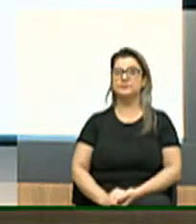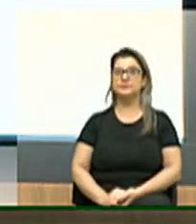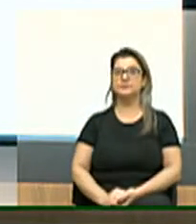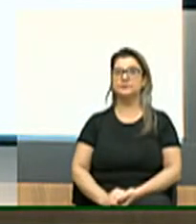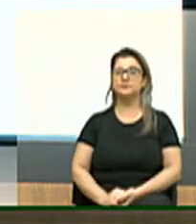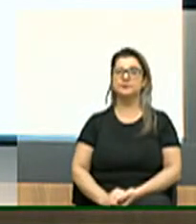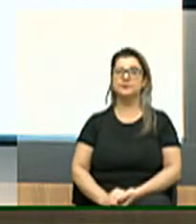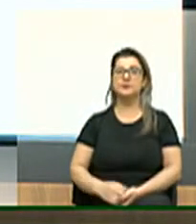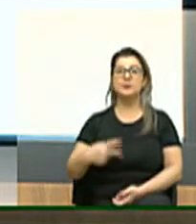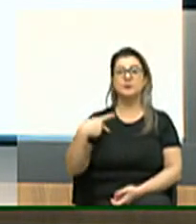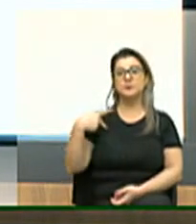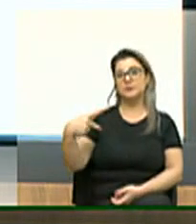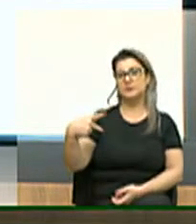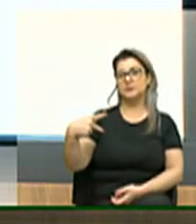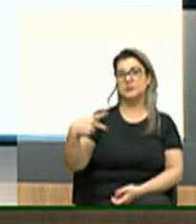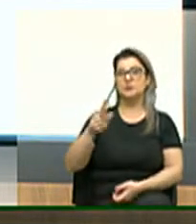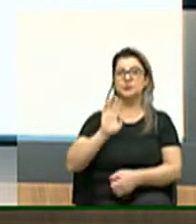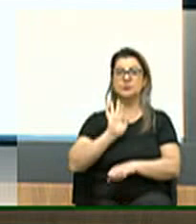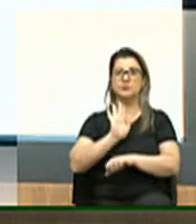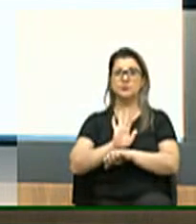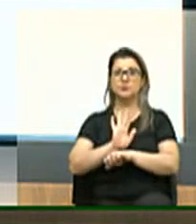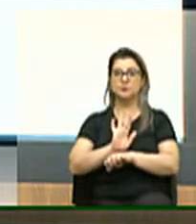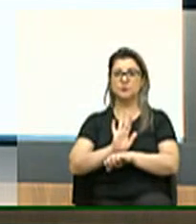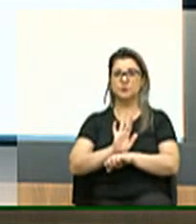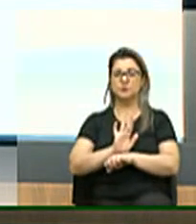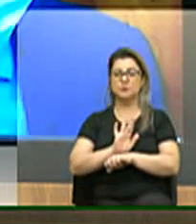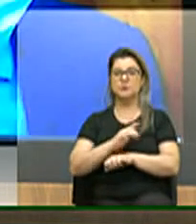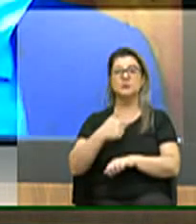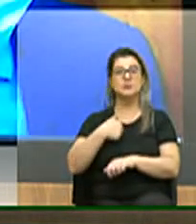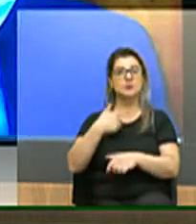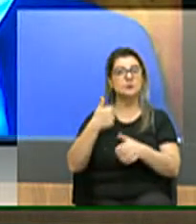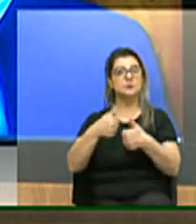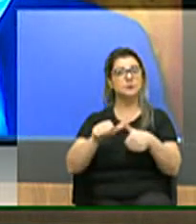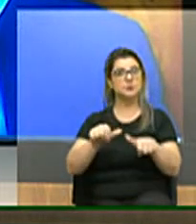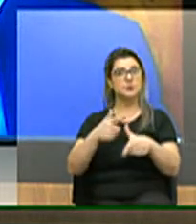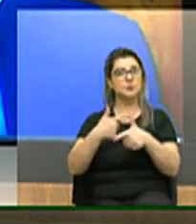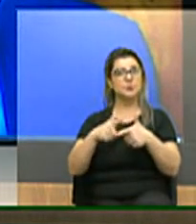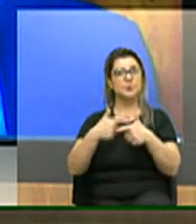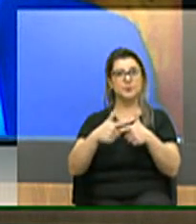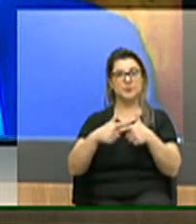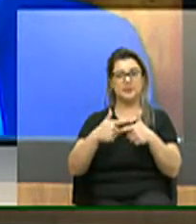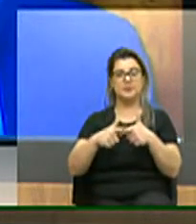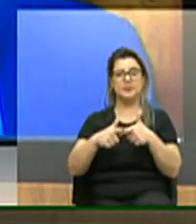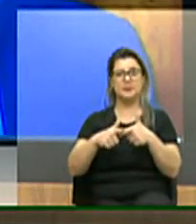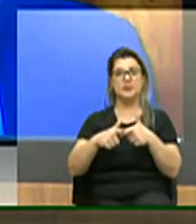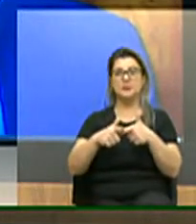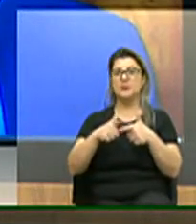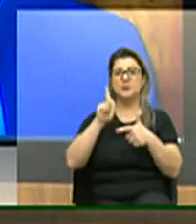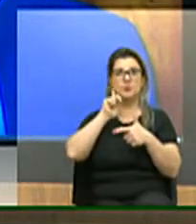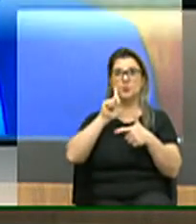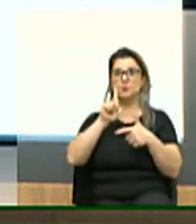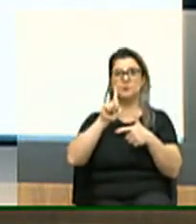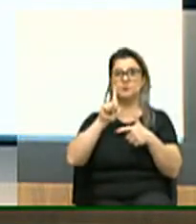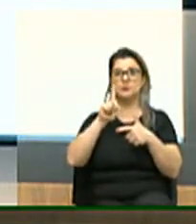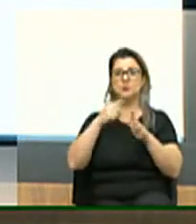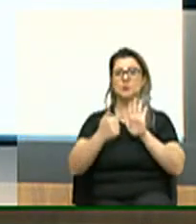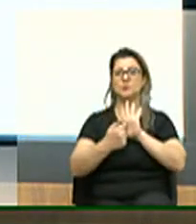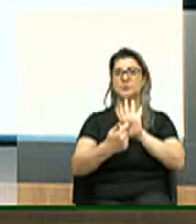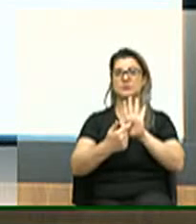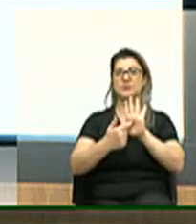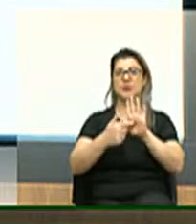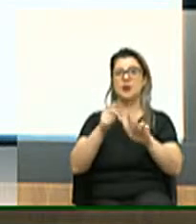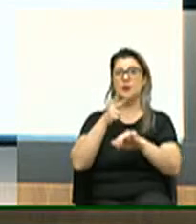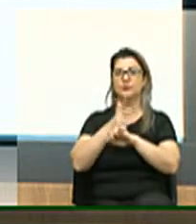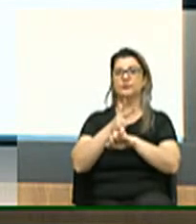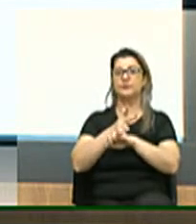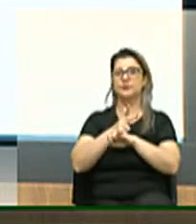Oi. O auxílio do senhor aí. Eu estou com um problema que eu aperto para aparecer o vídeo e não está aparecendo. Mas a minha presença está